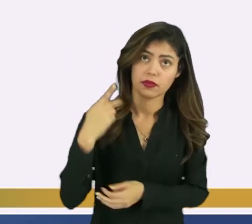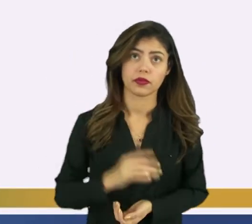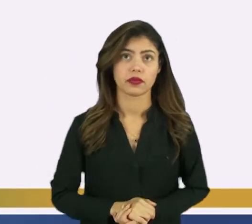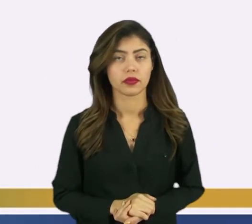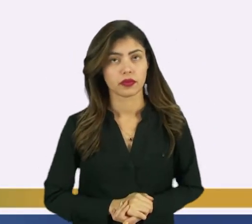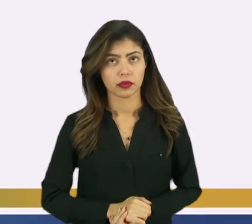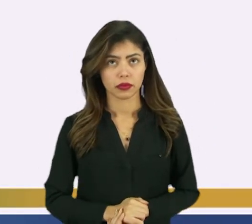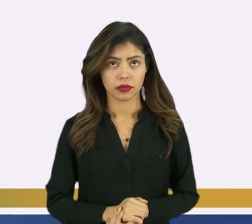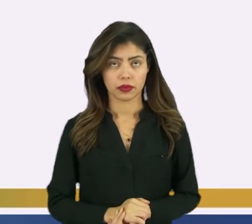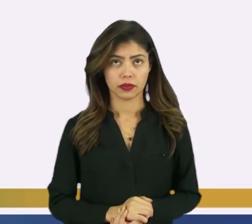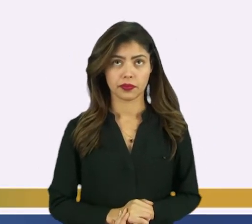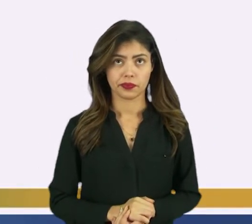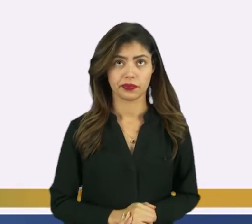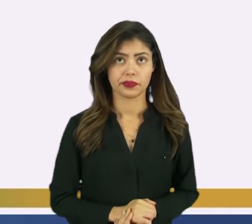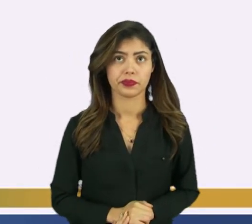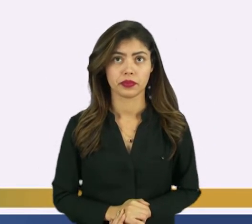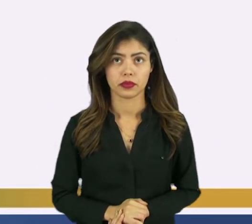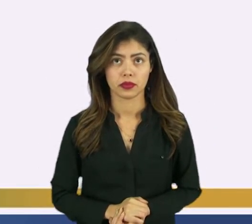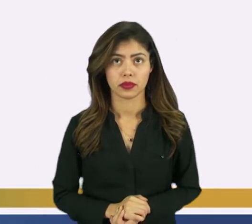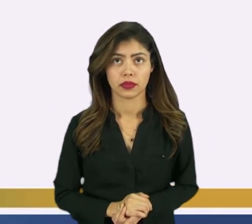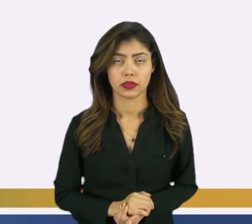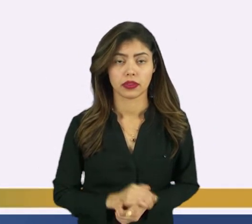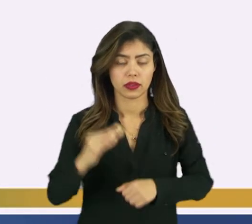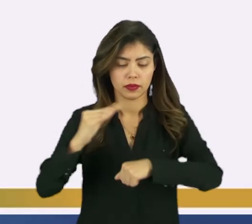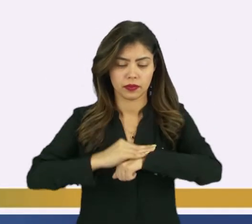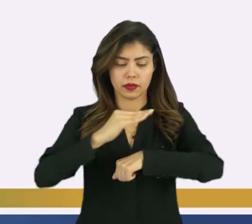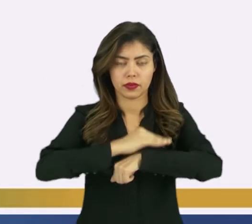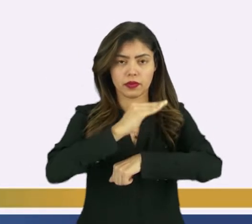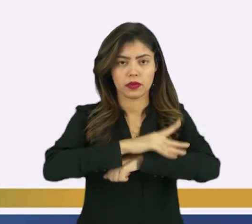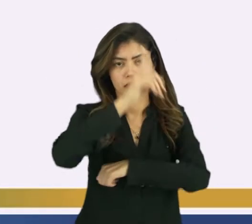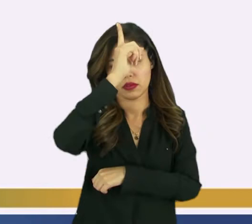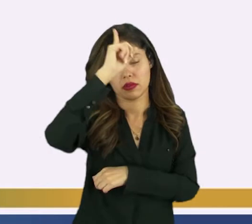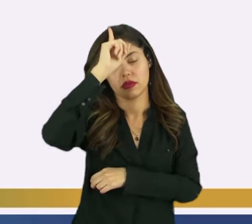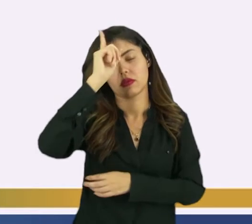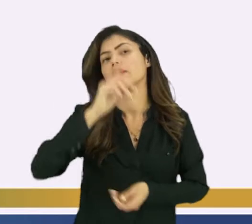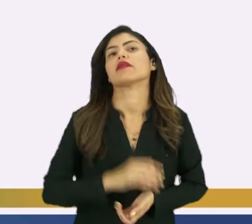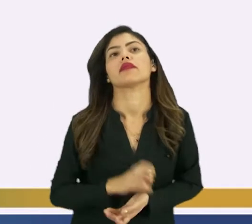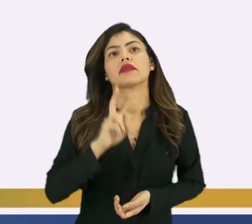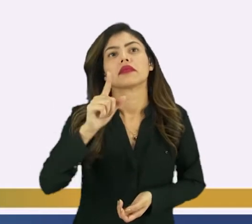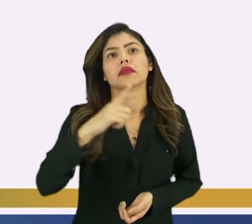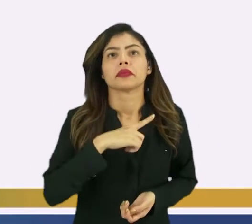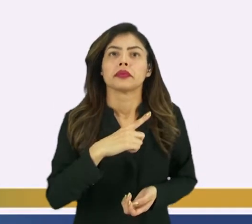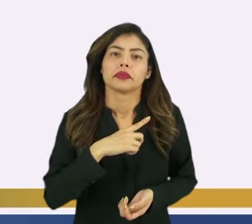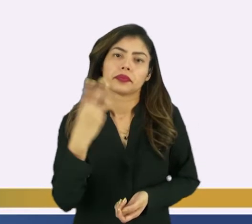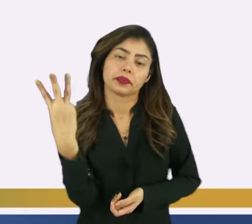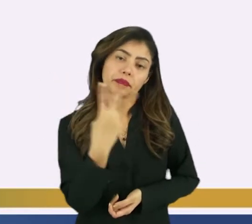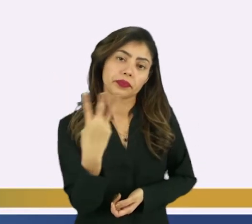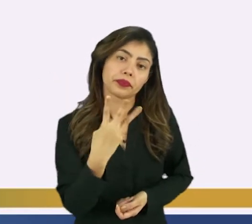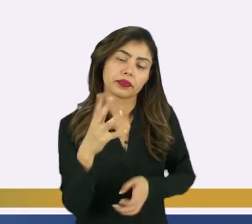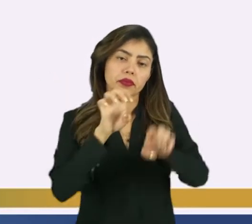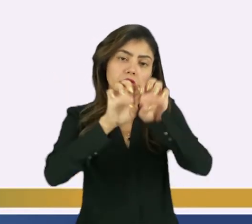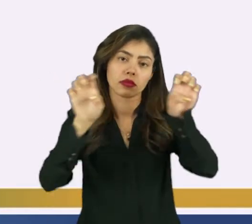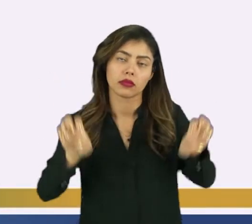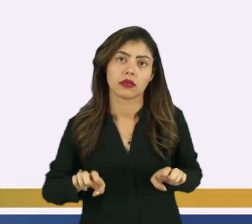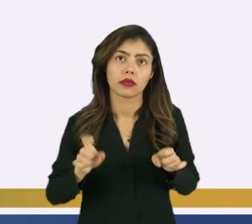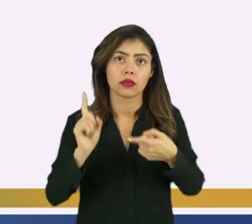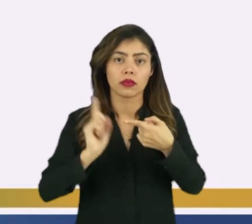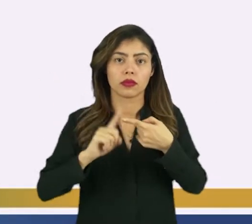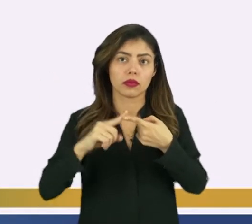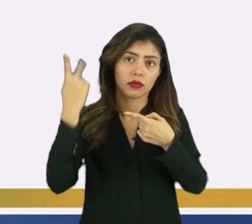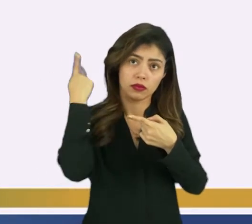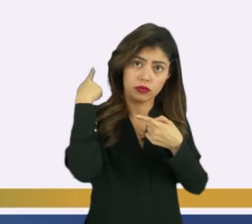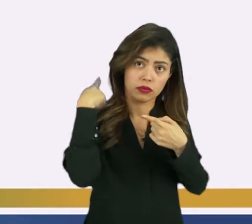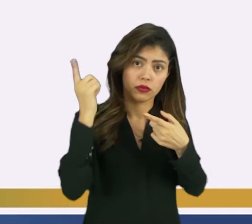que é? A respiração dos anfíbios adultos, vai ocorrer por meio de 3 estruturas. Tem